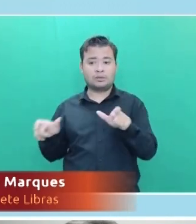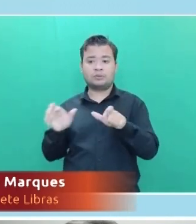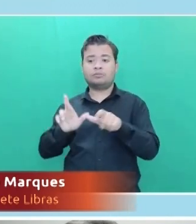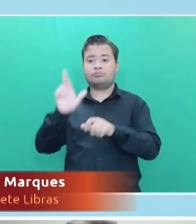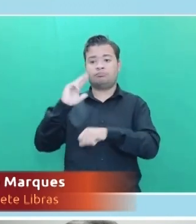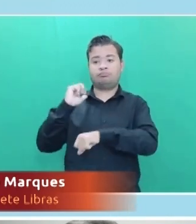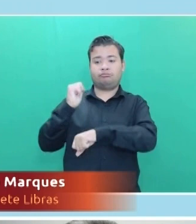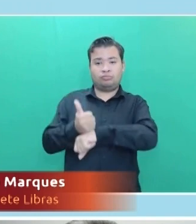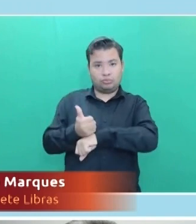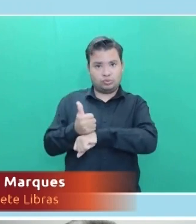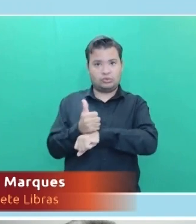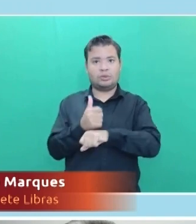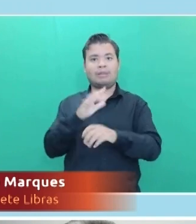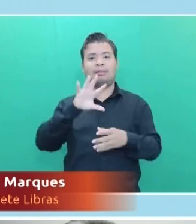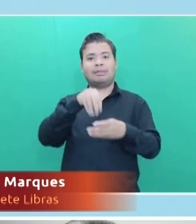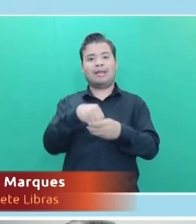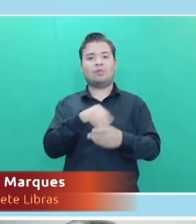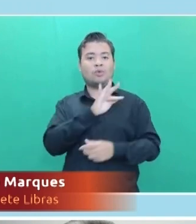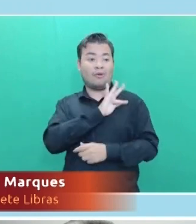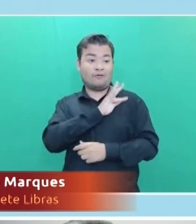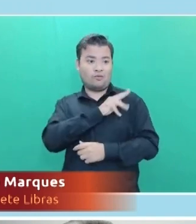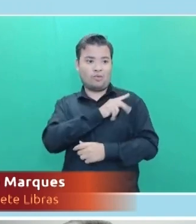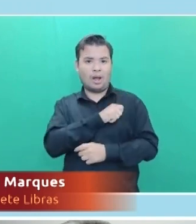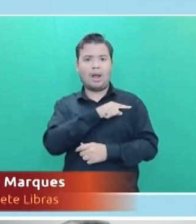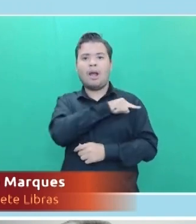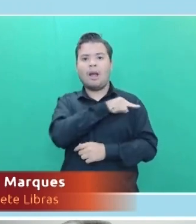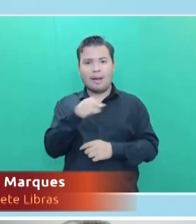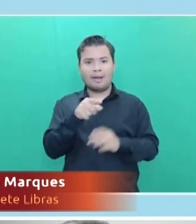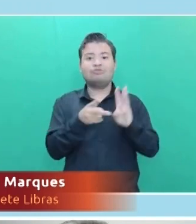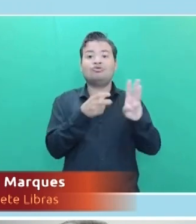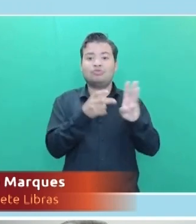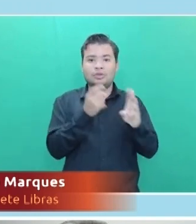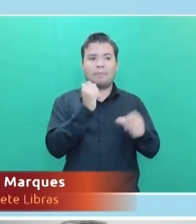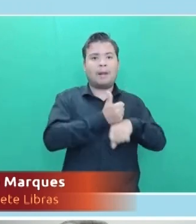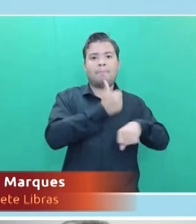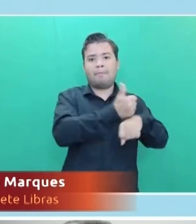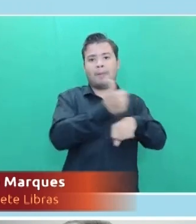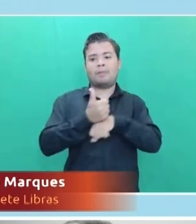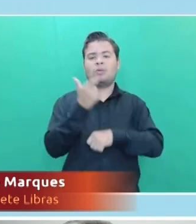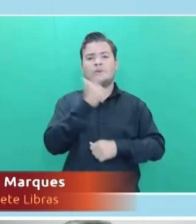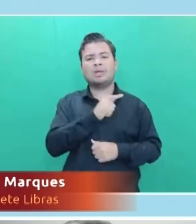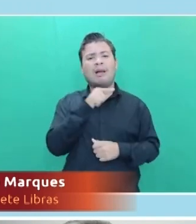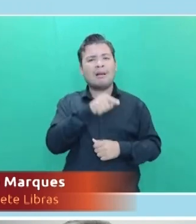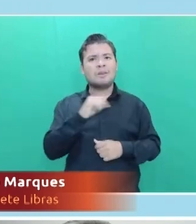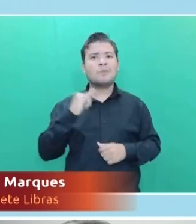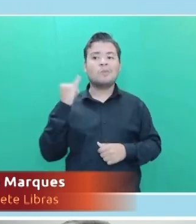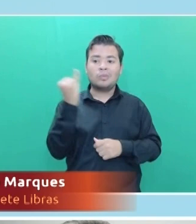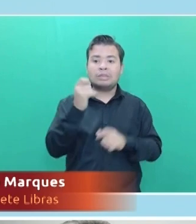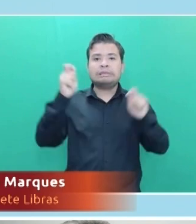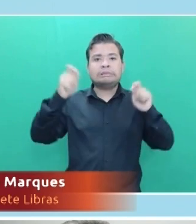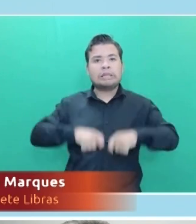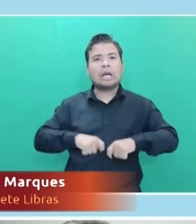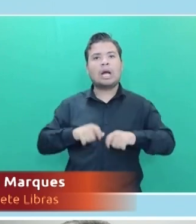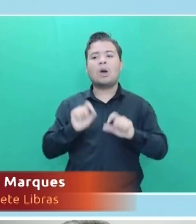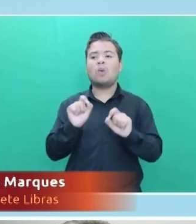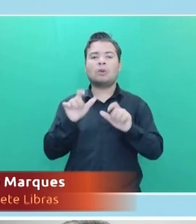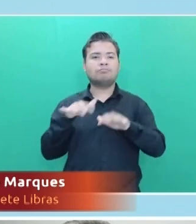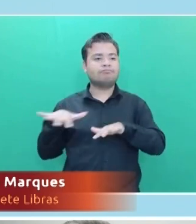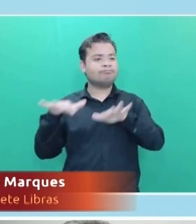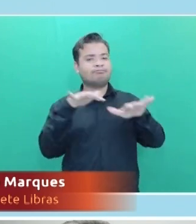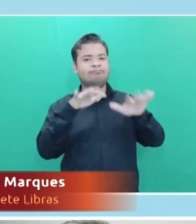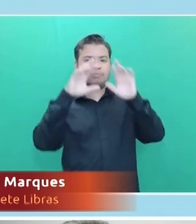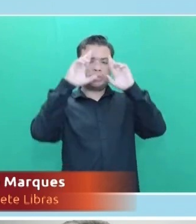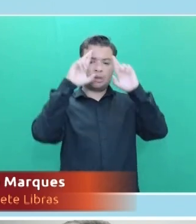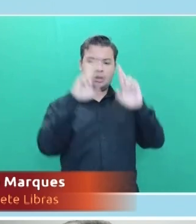FUNAI, mesmo também indígenas. Qual que é a importância disso para que haja um respeito, né, e que a gente possa